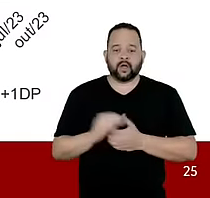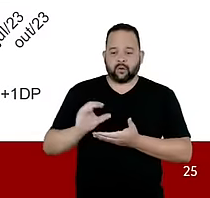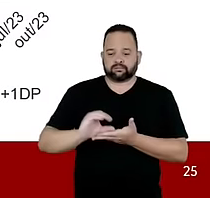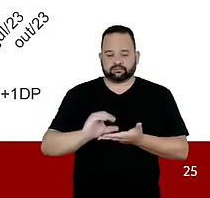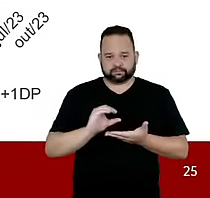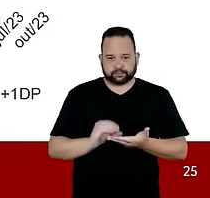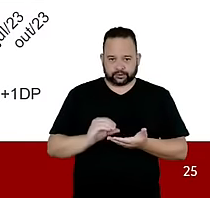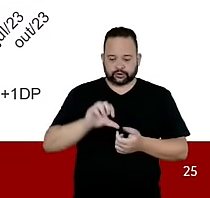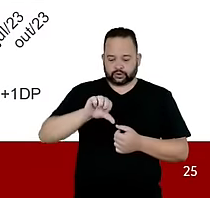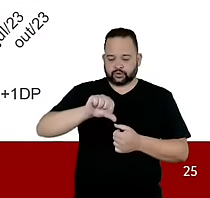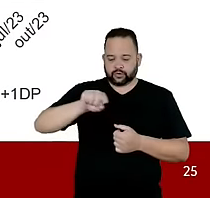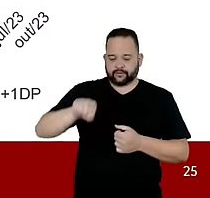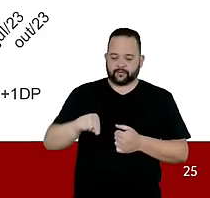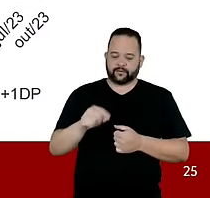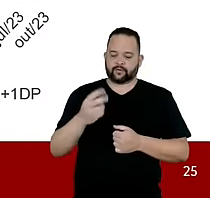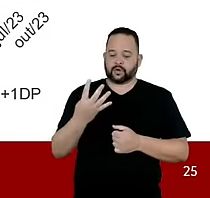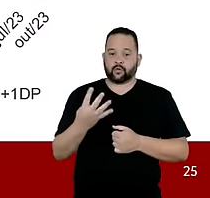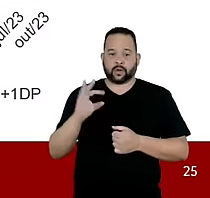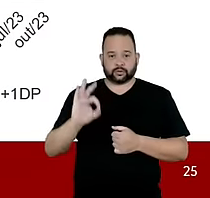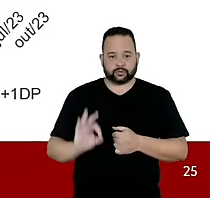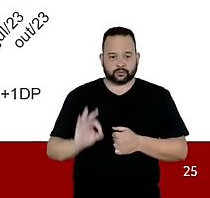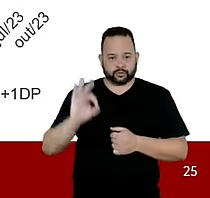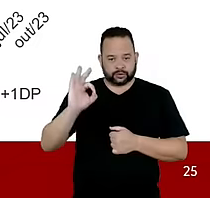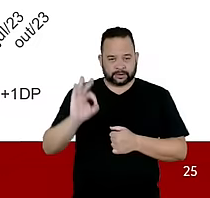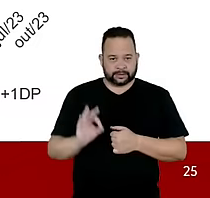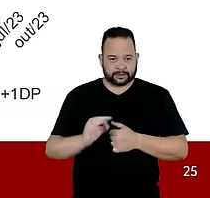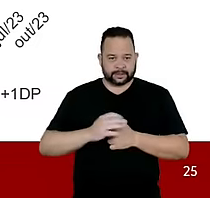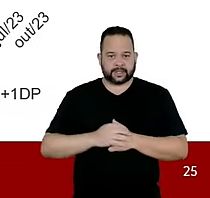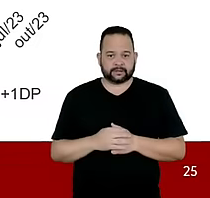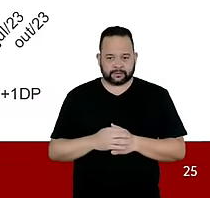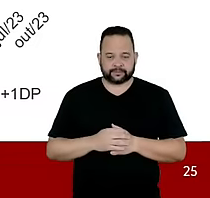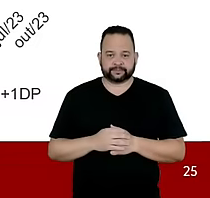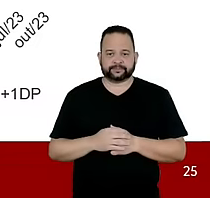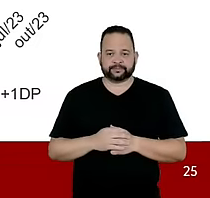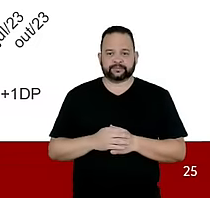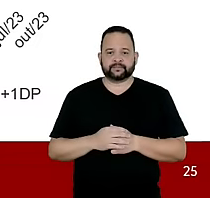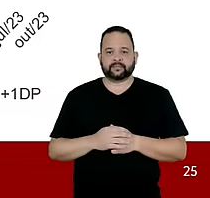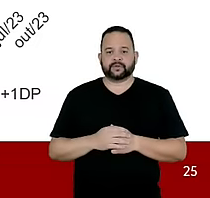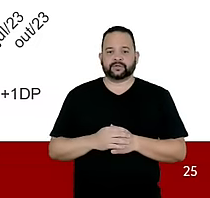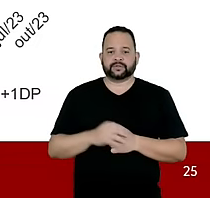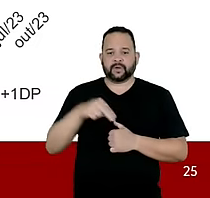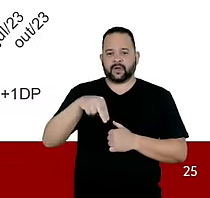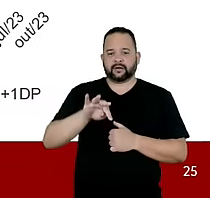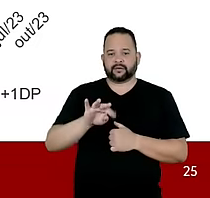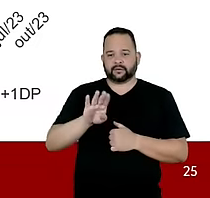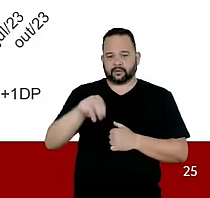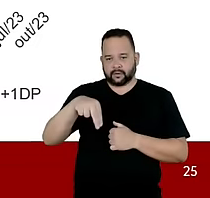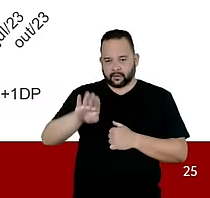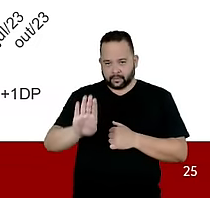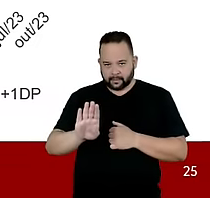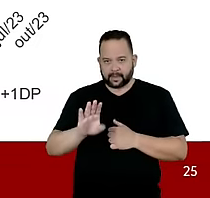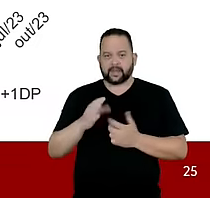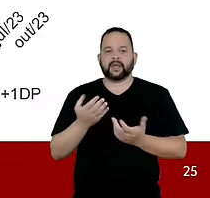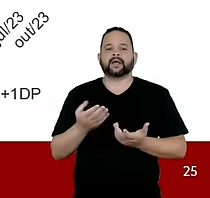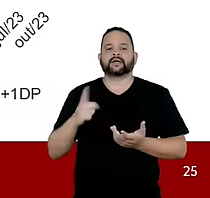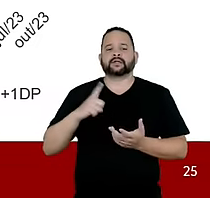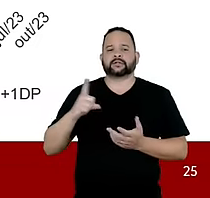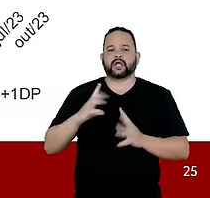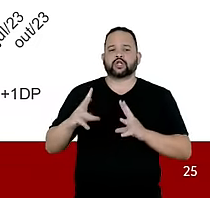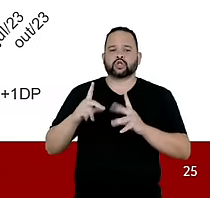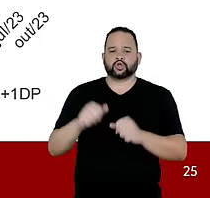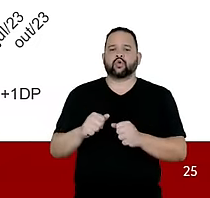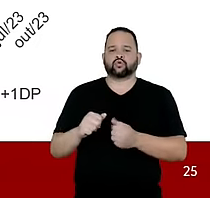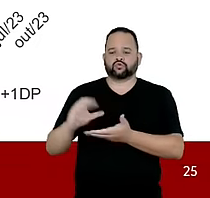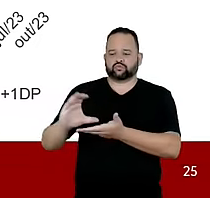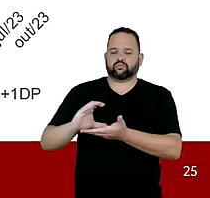yeld de um da parte do ifix de tijolo ifix é o índice que junta todos os os fundos imobiliários então quando a gente